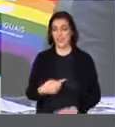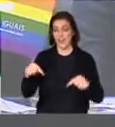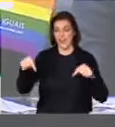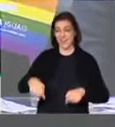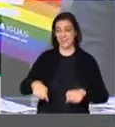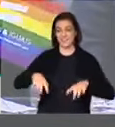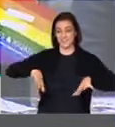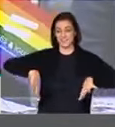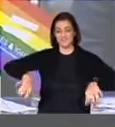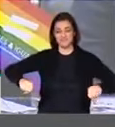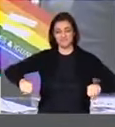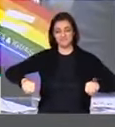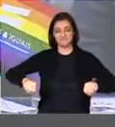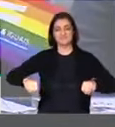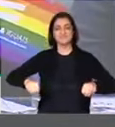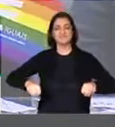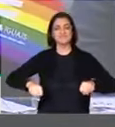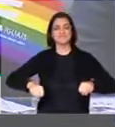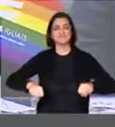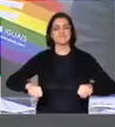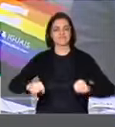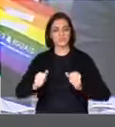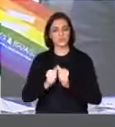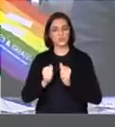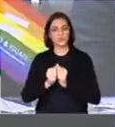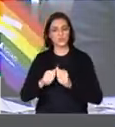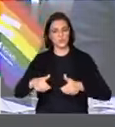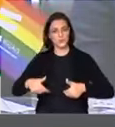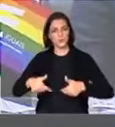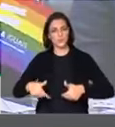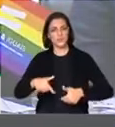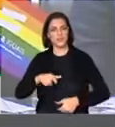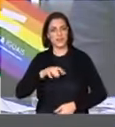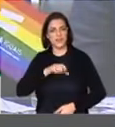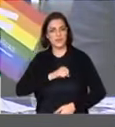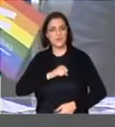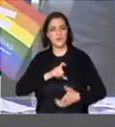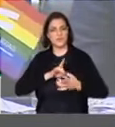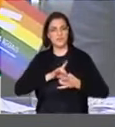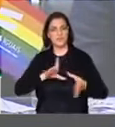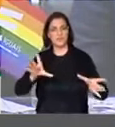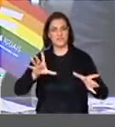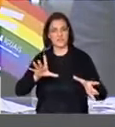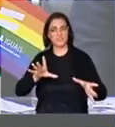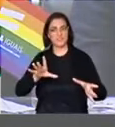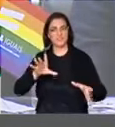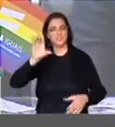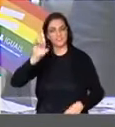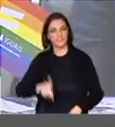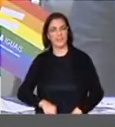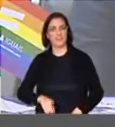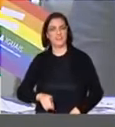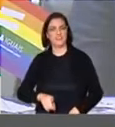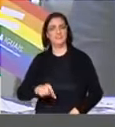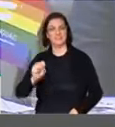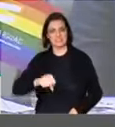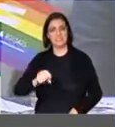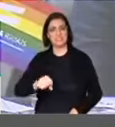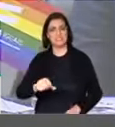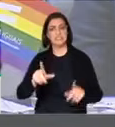nessa trincheira do afeto, do amor, da liberdade e dos direitos.